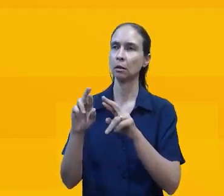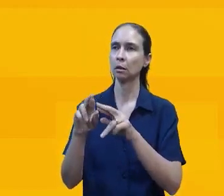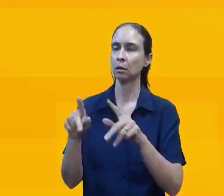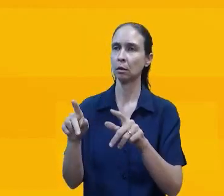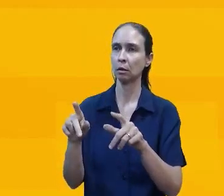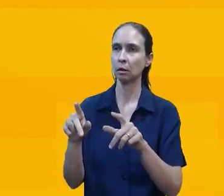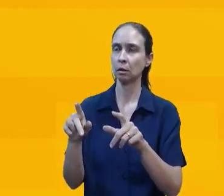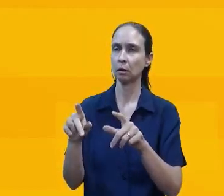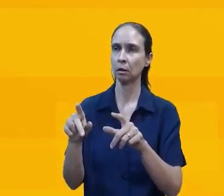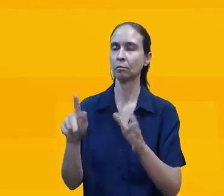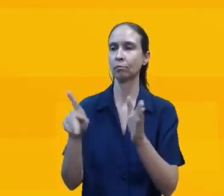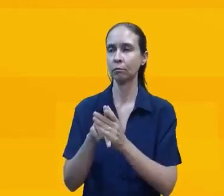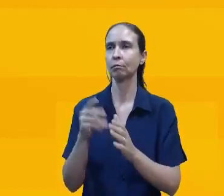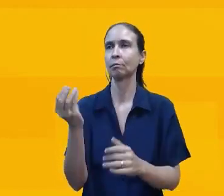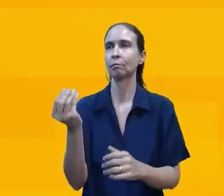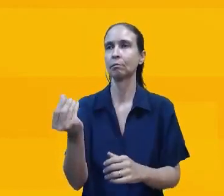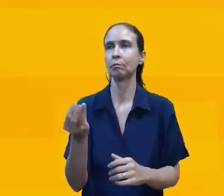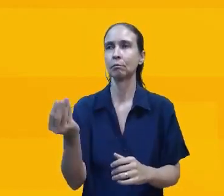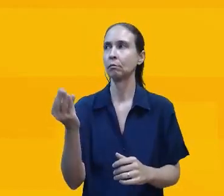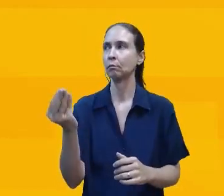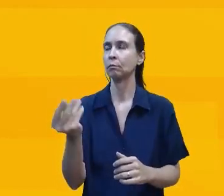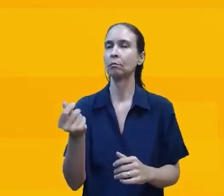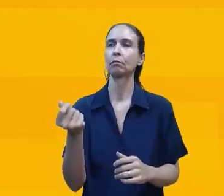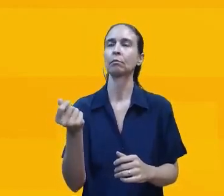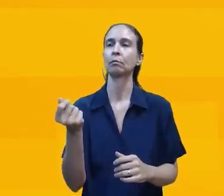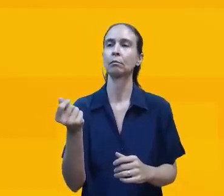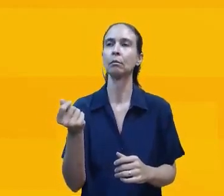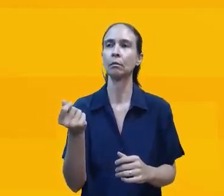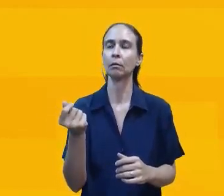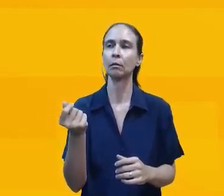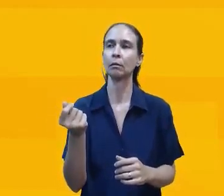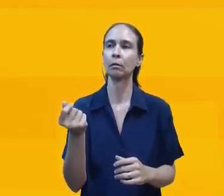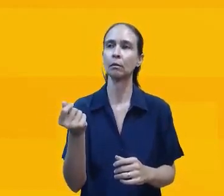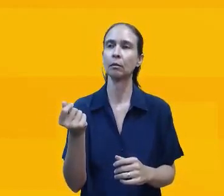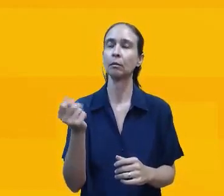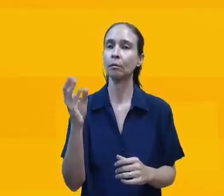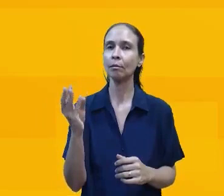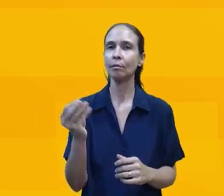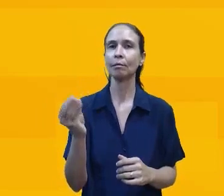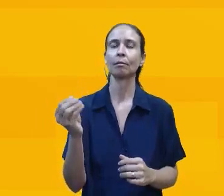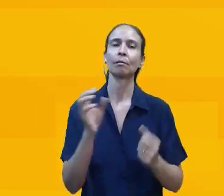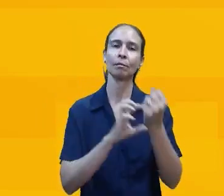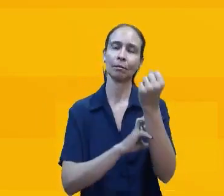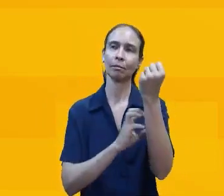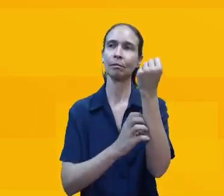a qualidade, né? É assim, o teor